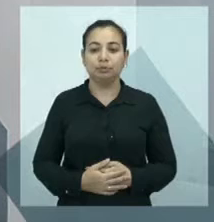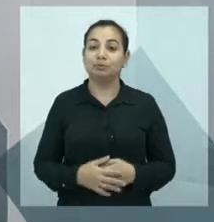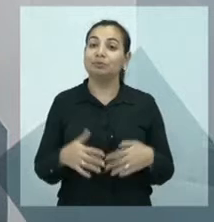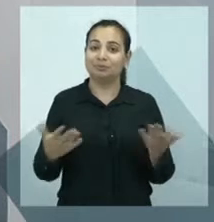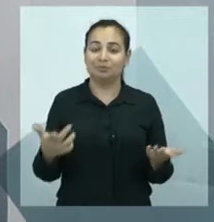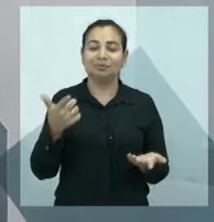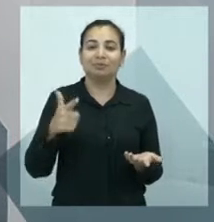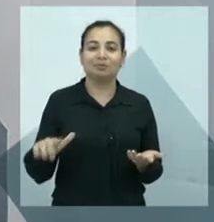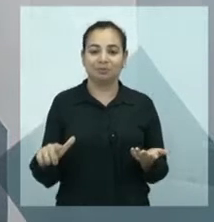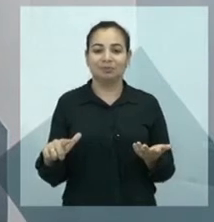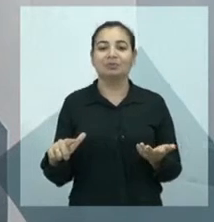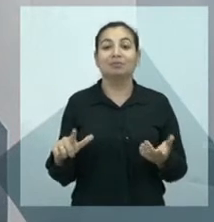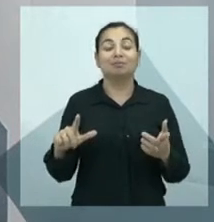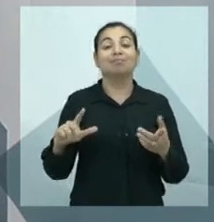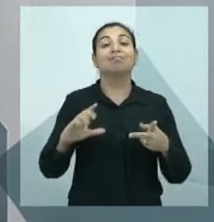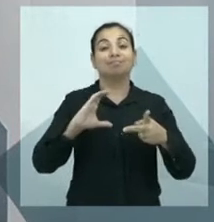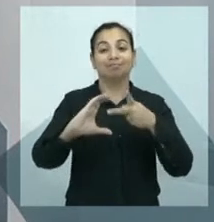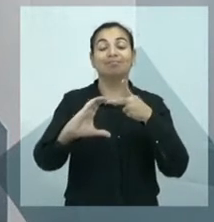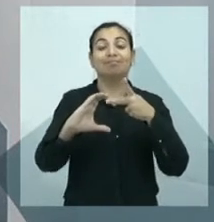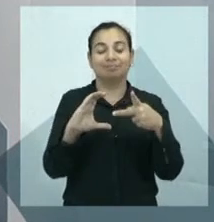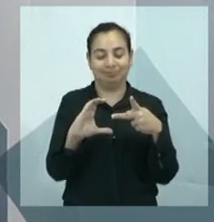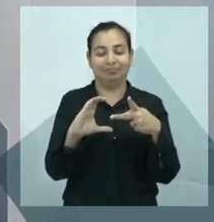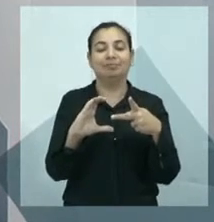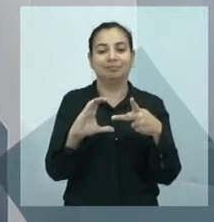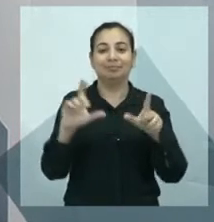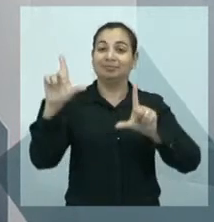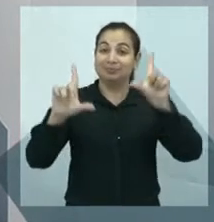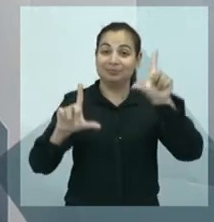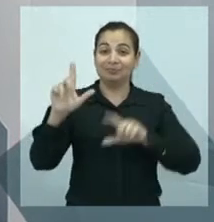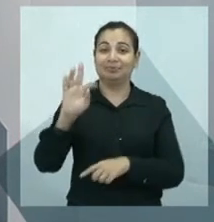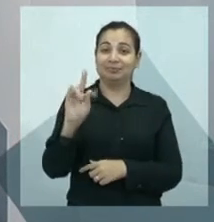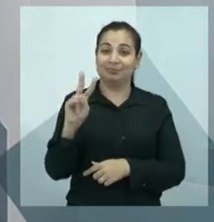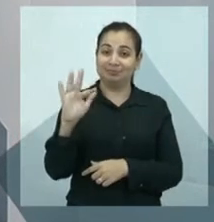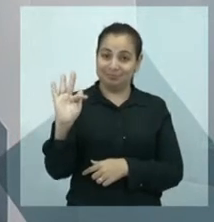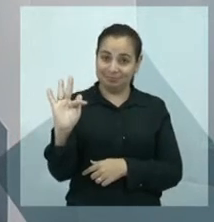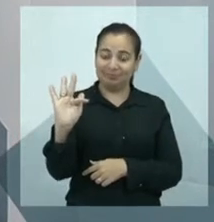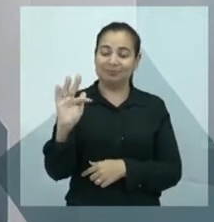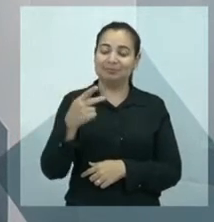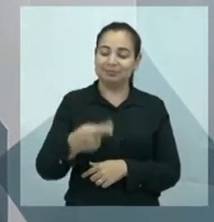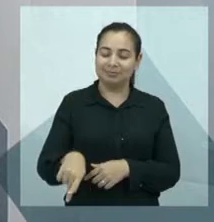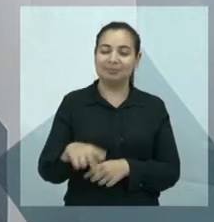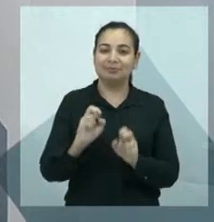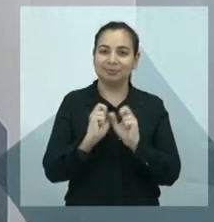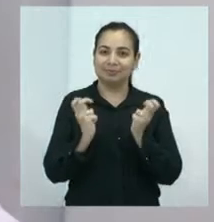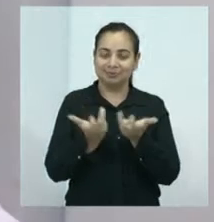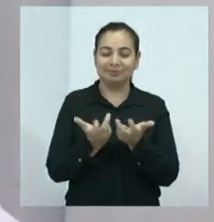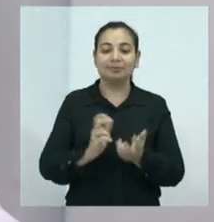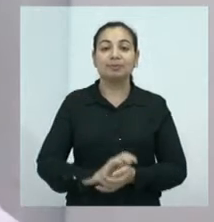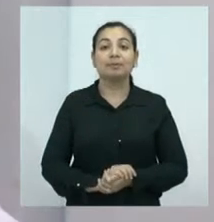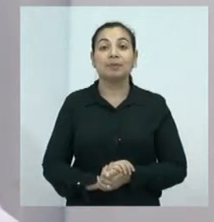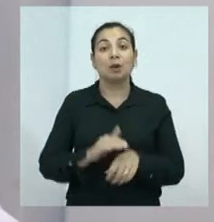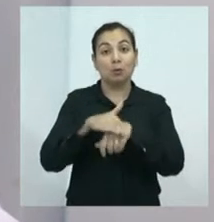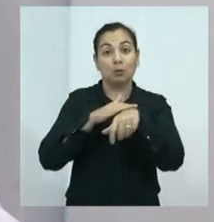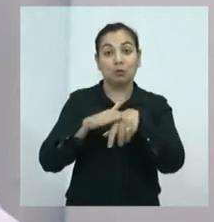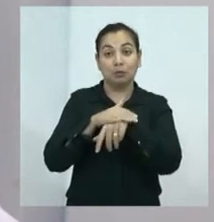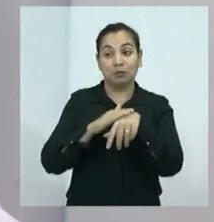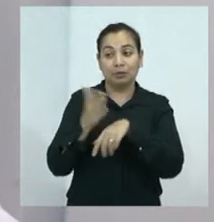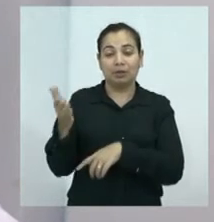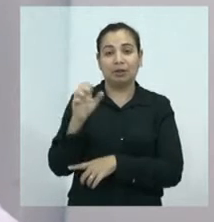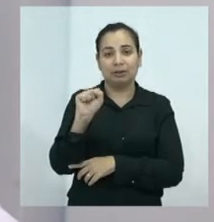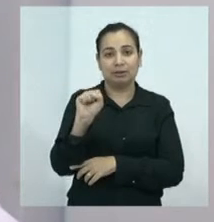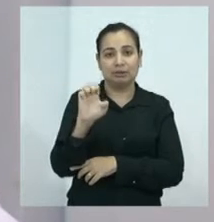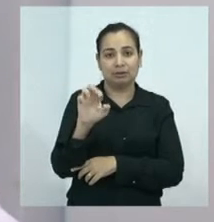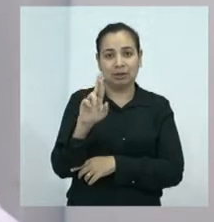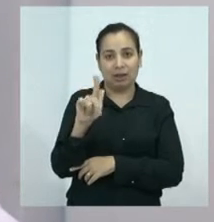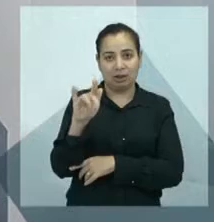Estamos de volta com o plenário da cidade pela TV Fortaleza. Eu estou conversando com Sérgio Granja, ele que é coordenador